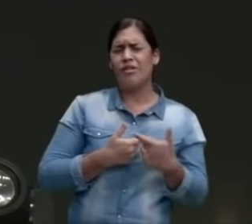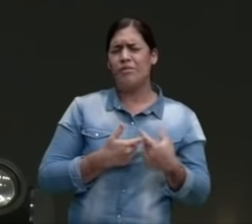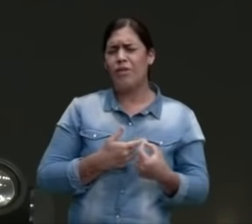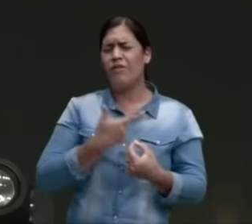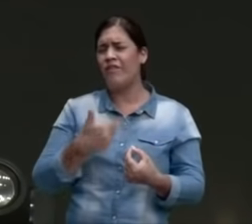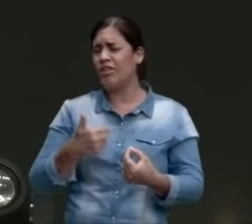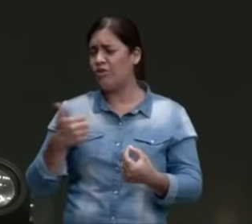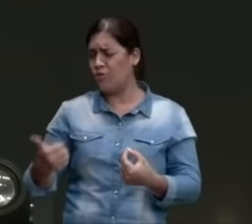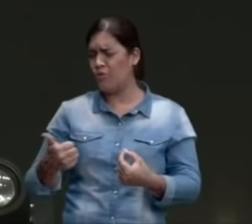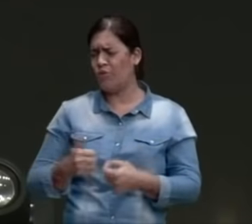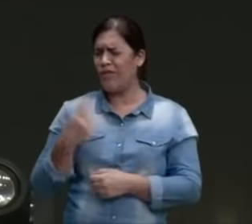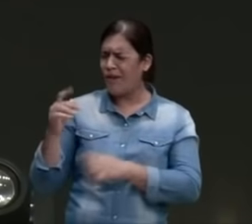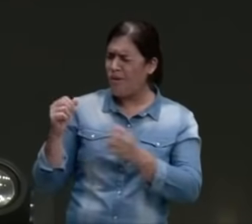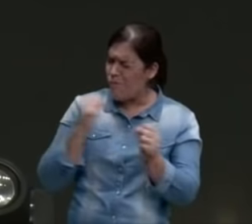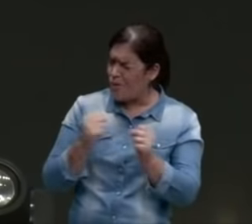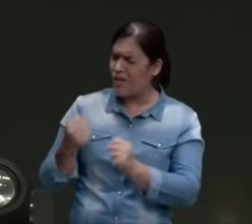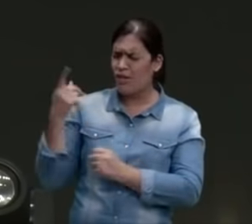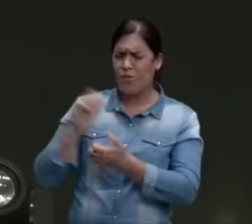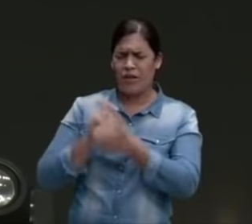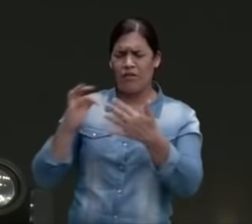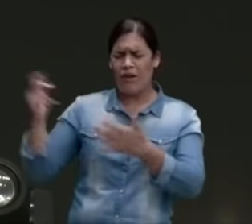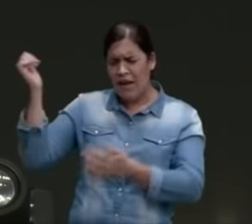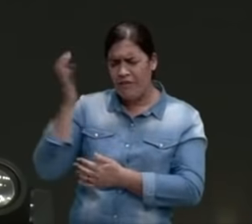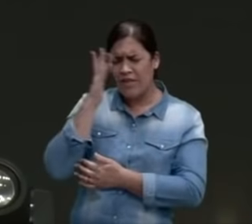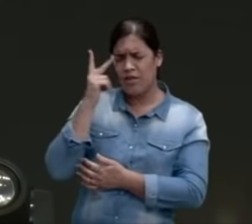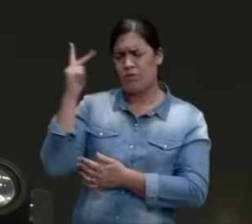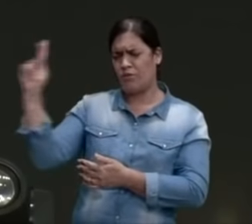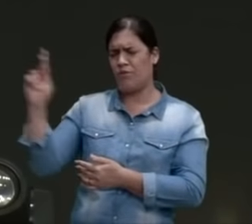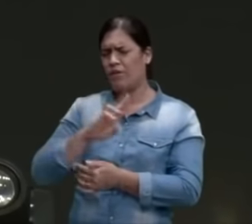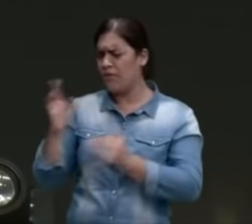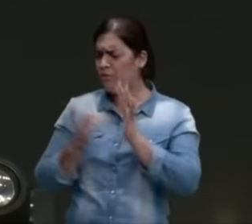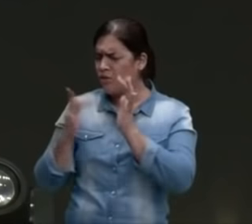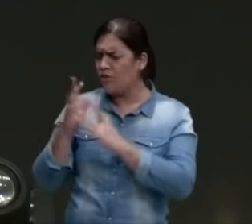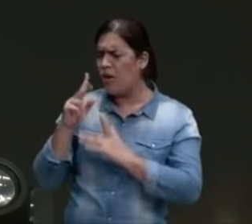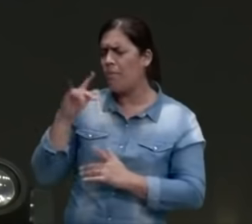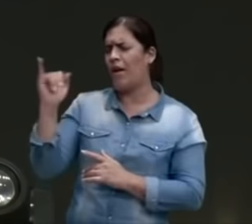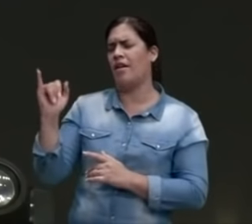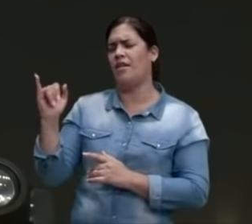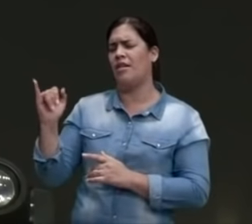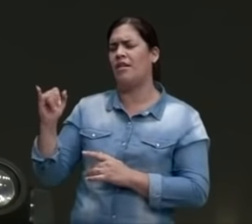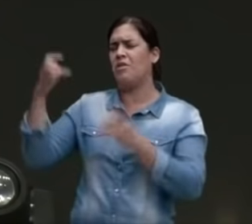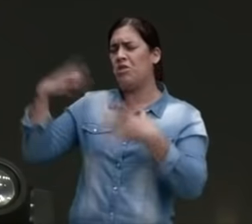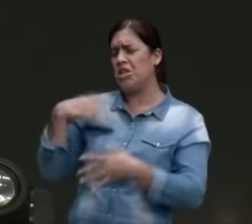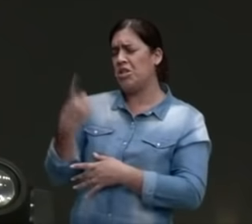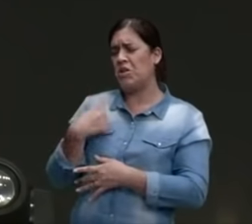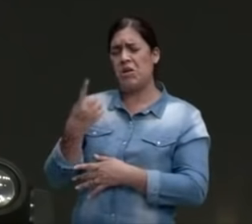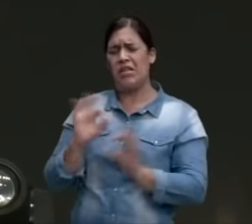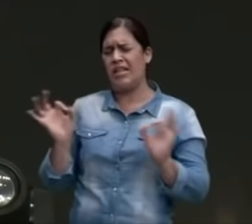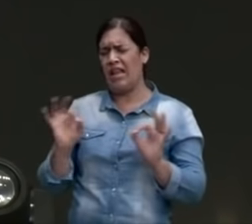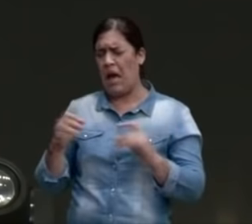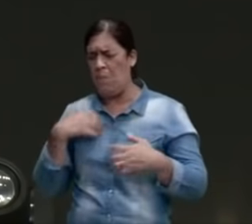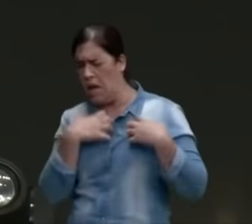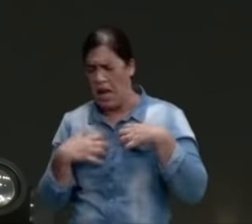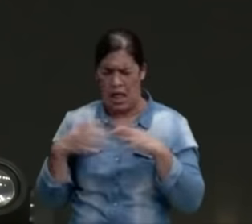Teu poder, Pai, da revelação, Senhor. Em nome de Jesus, Pai, não nos deixe ser abalados, Pai, pelo